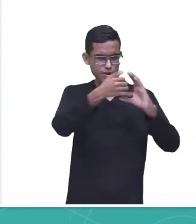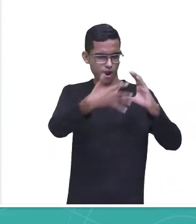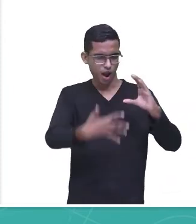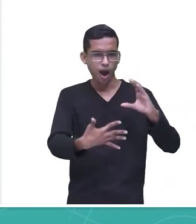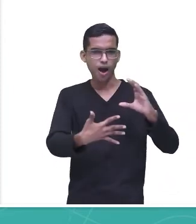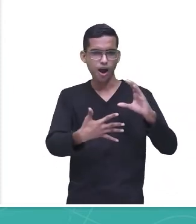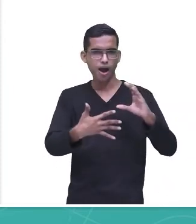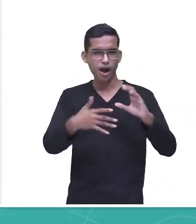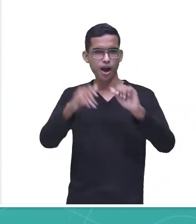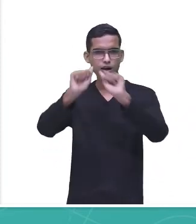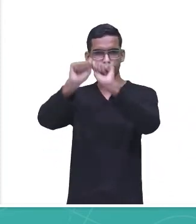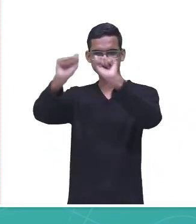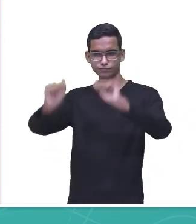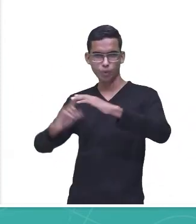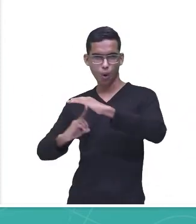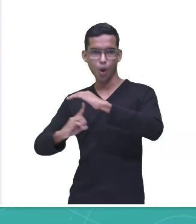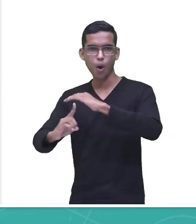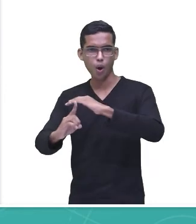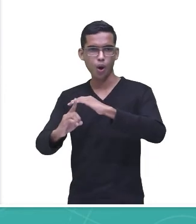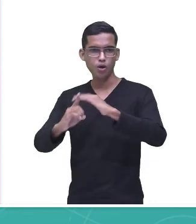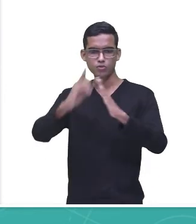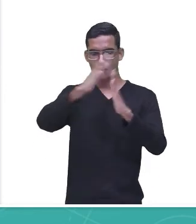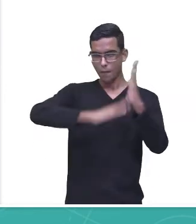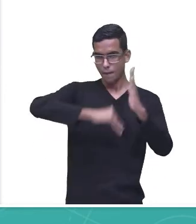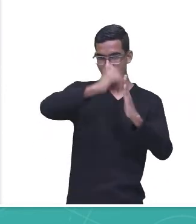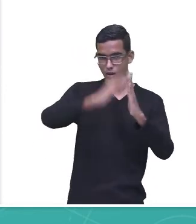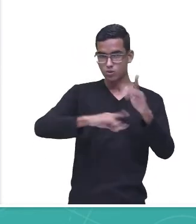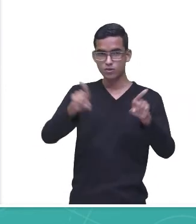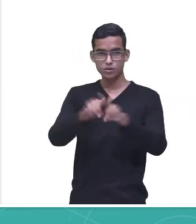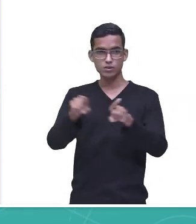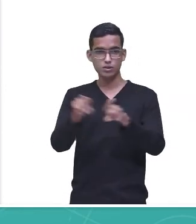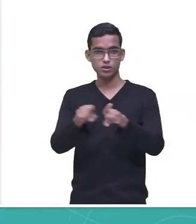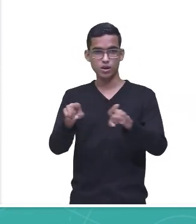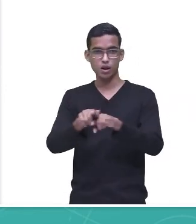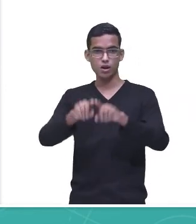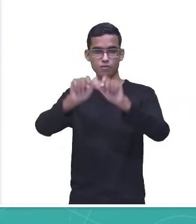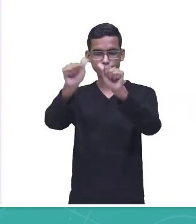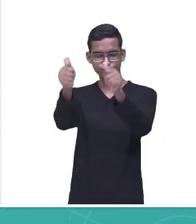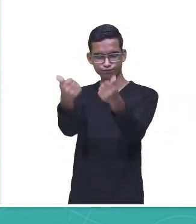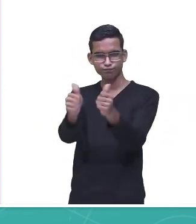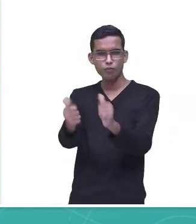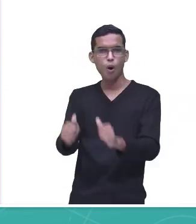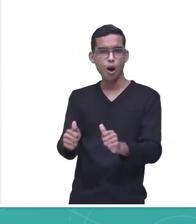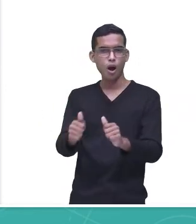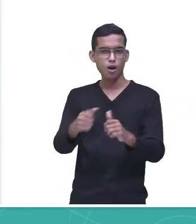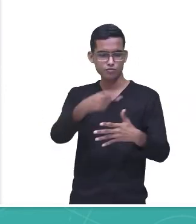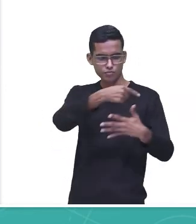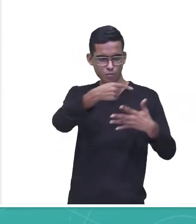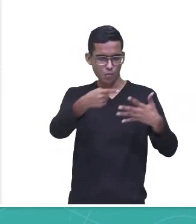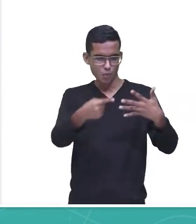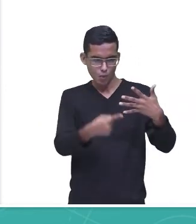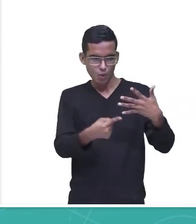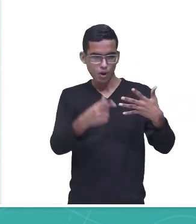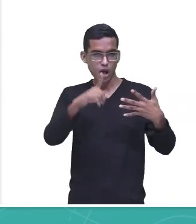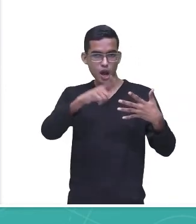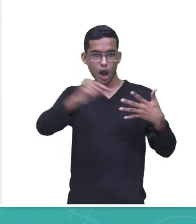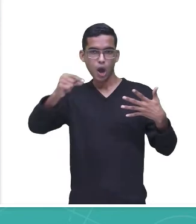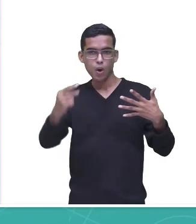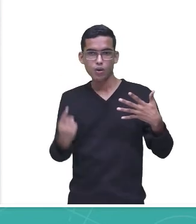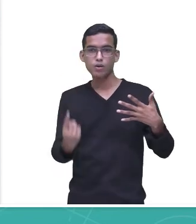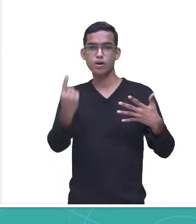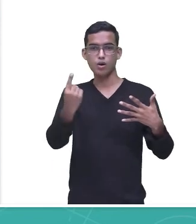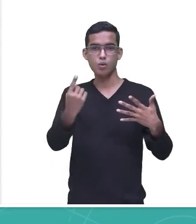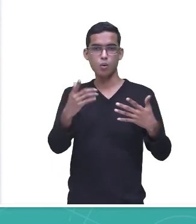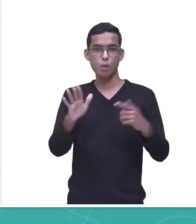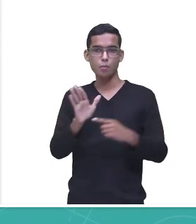na pintura e arquitetura, ou seja, vão falar qual a principal característica na pintura gótica e também